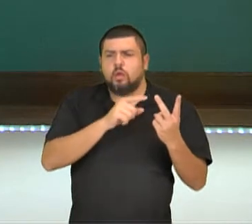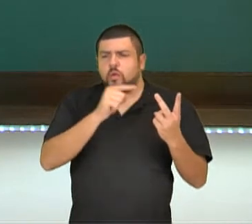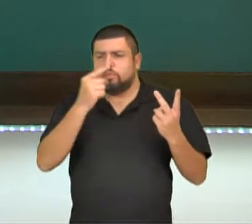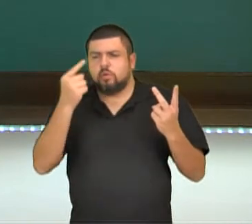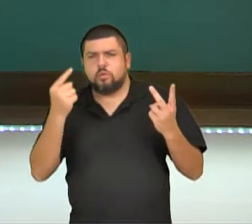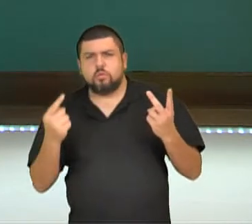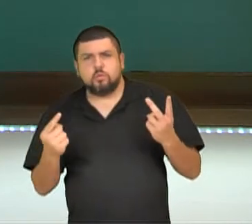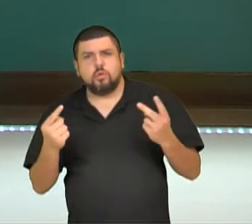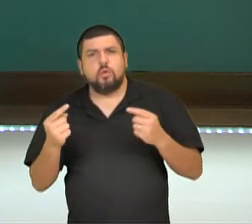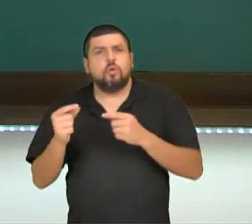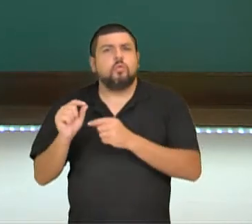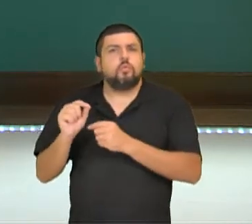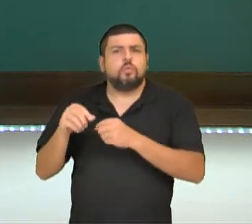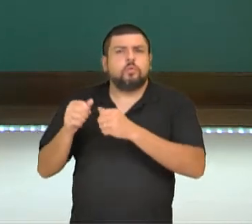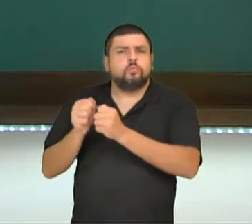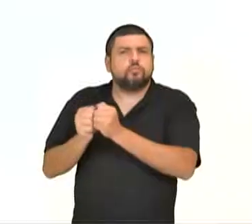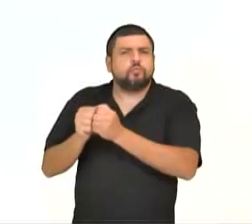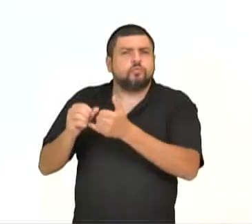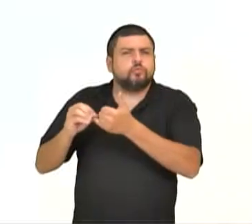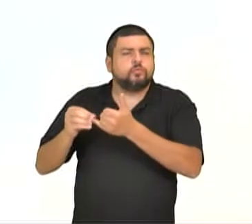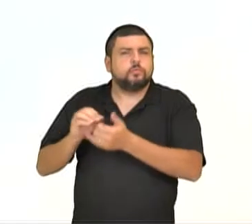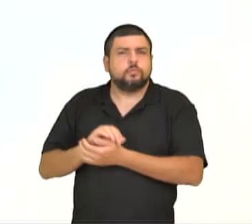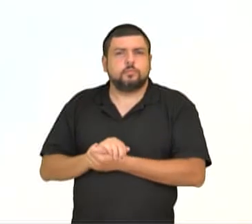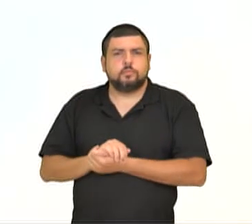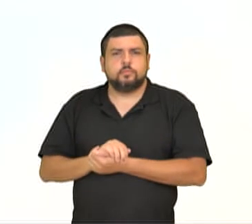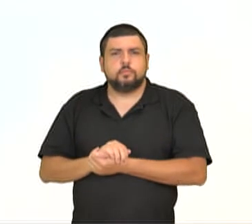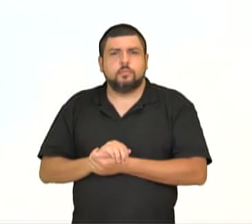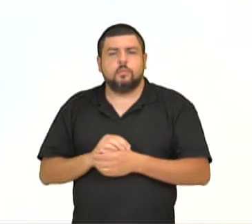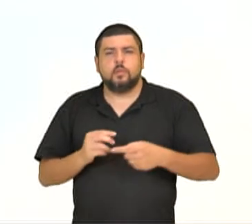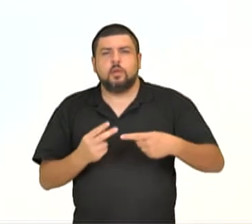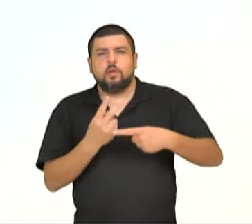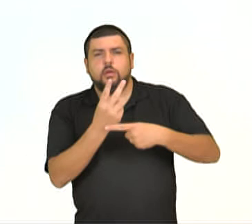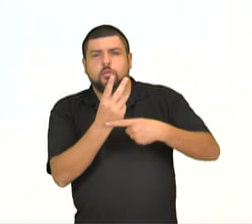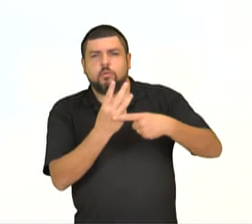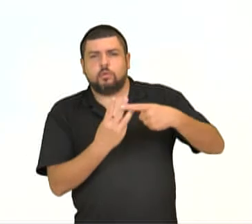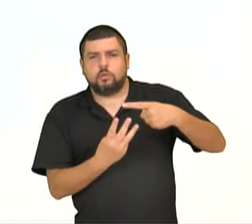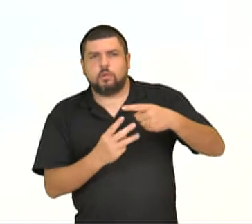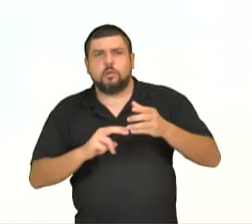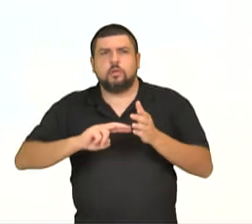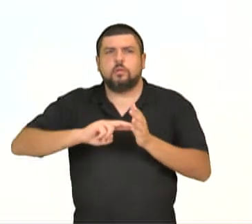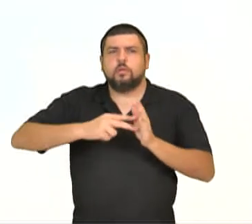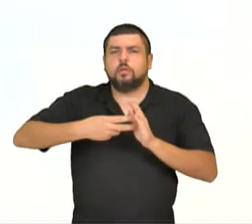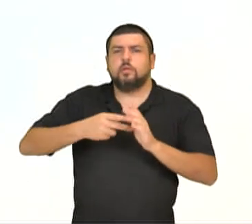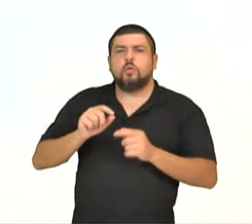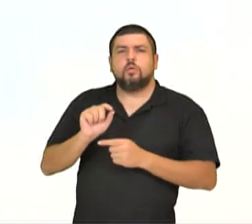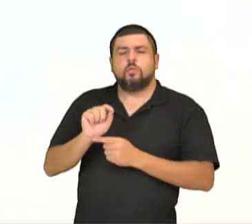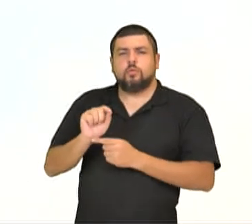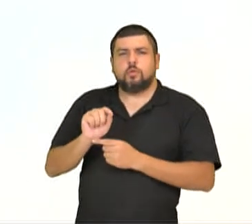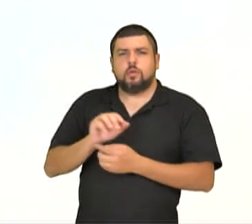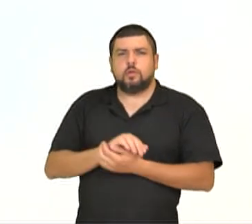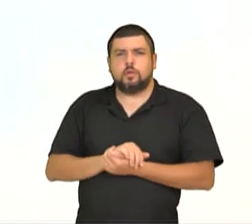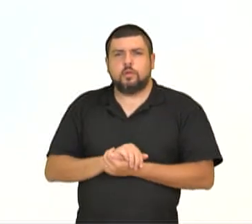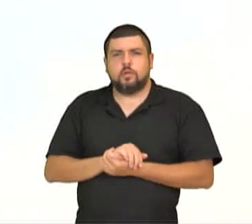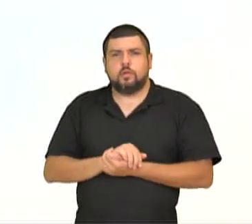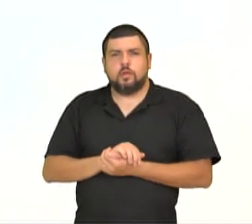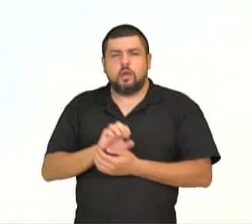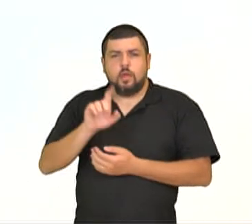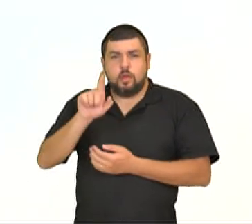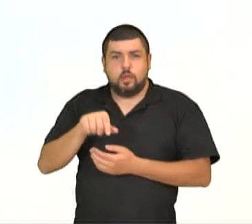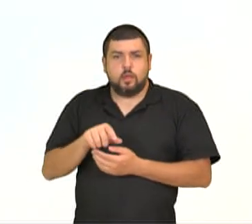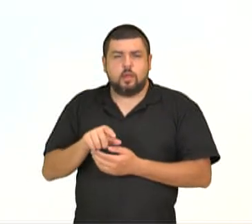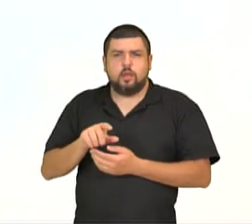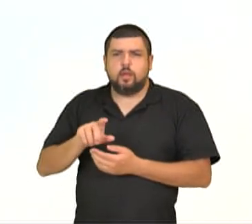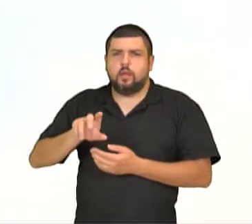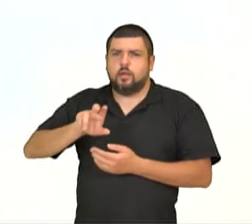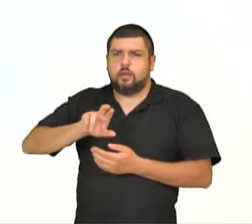só o sólido, né? Vamos lá? 2/3 de água em um prato de feijão com arroz significa que é uma inverdade, pois há comida